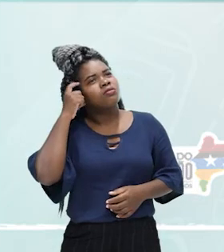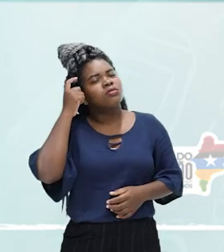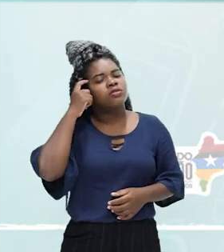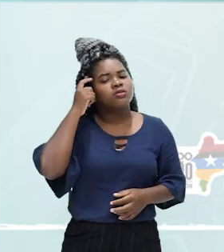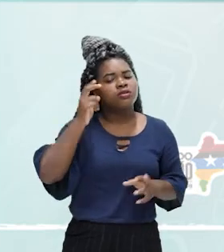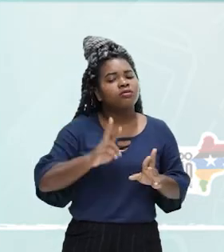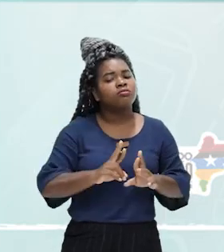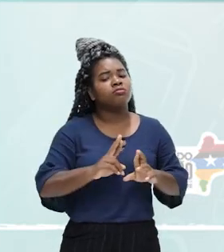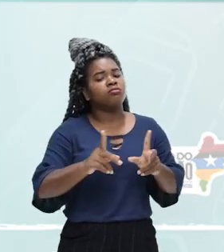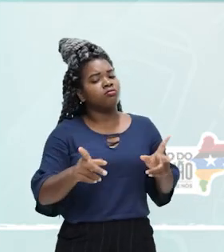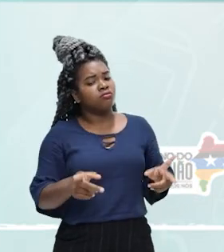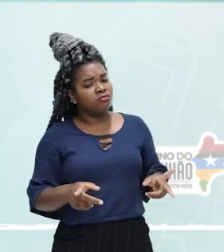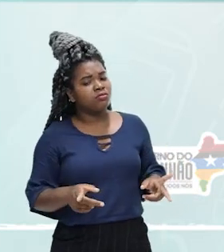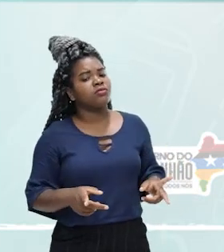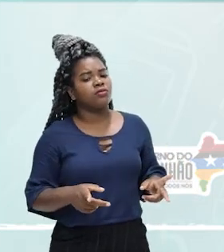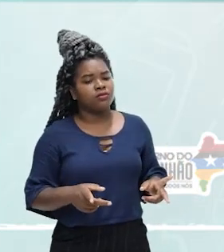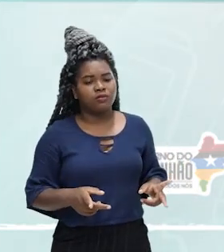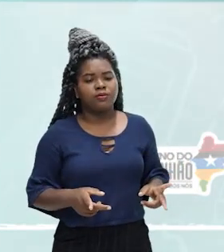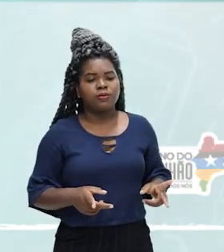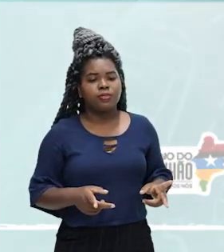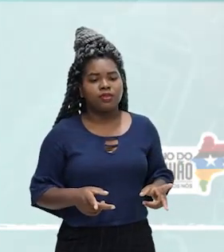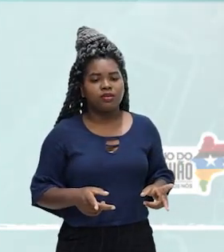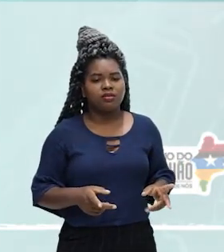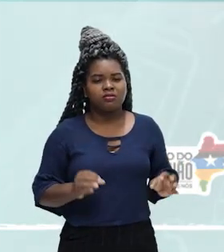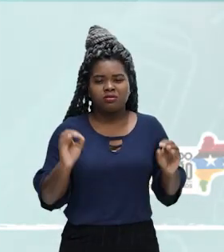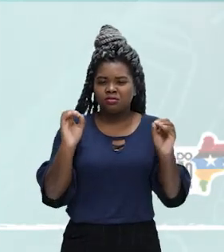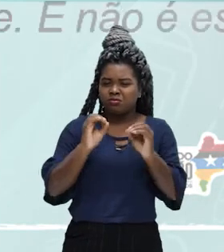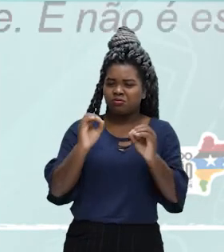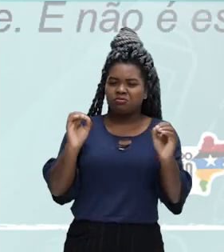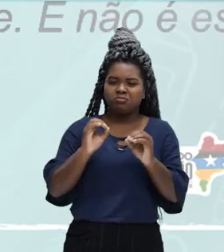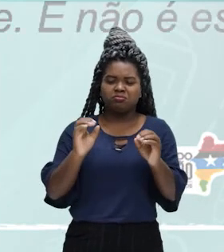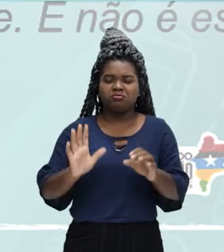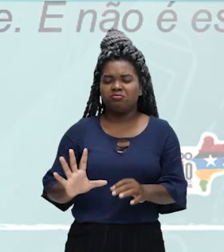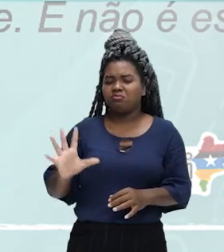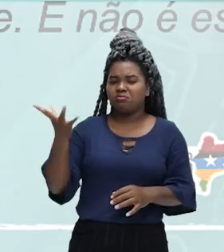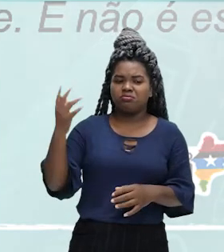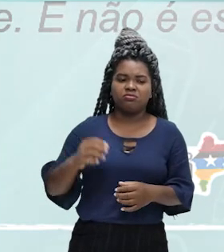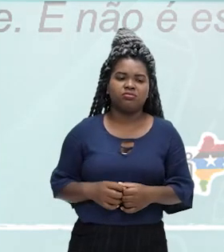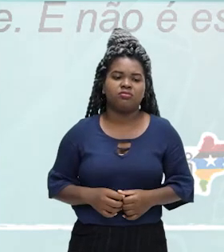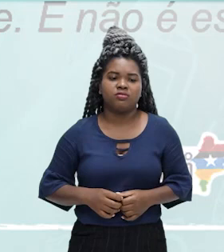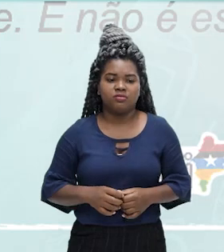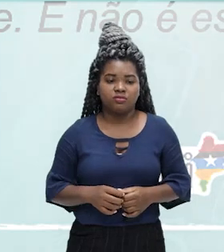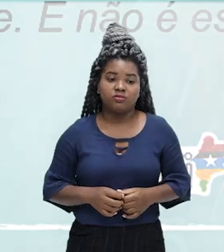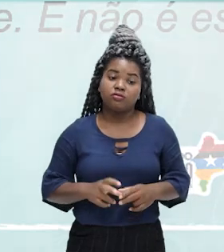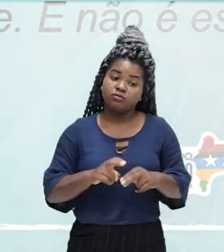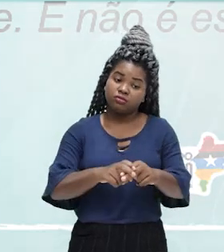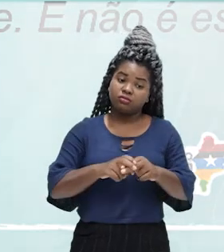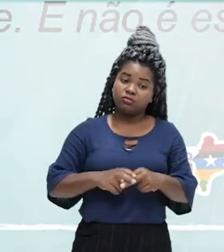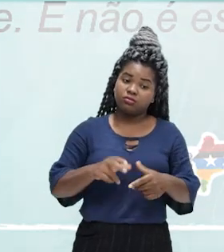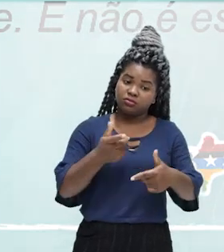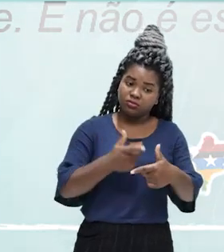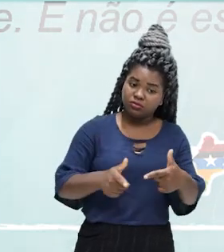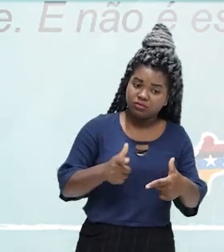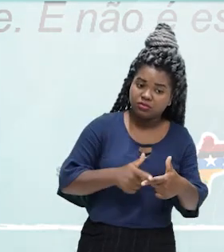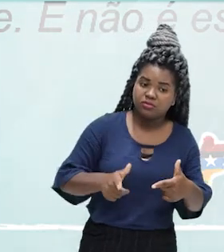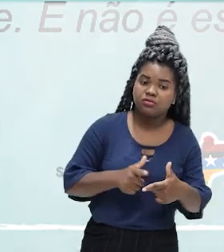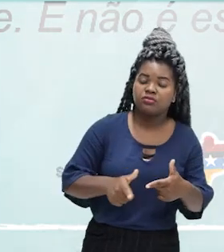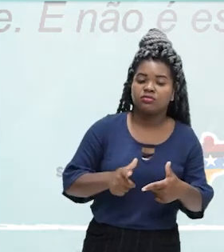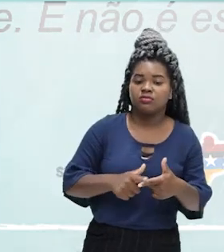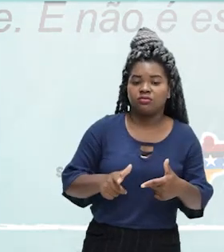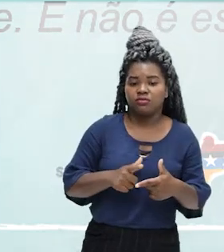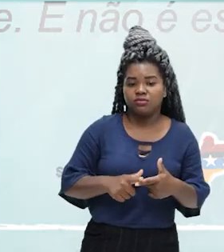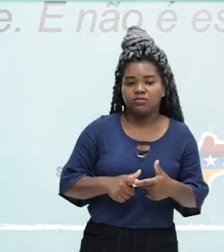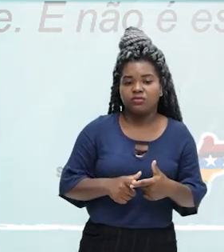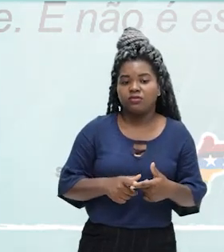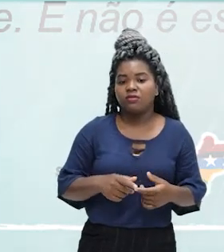tão indiferente, que é como se nada a reduzíssemos. Estas circunstâncias pareceriam